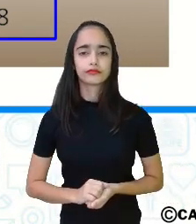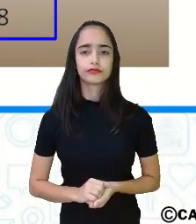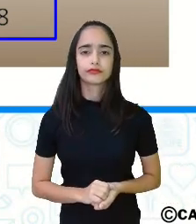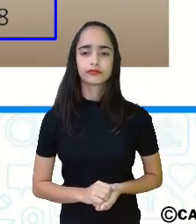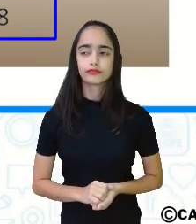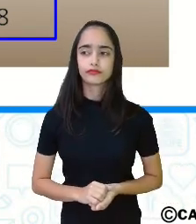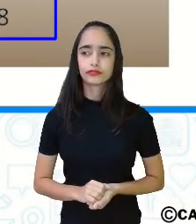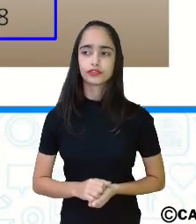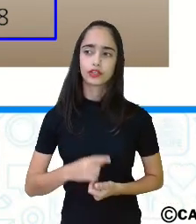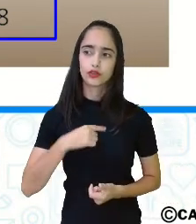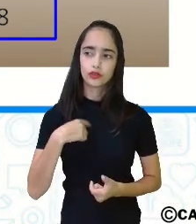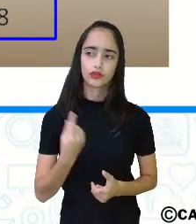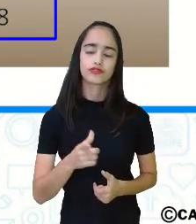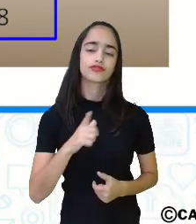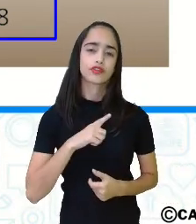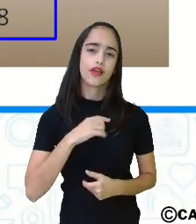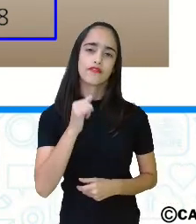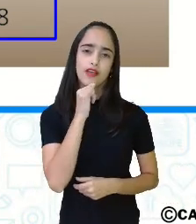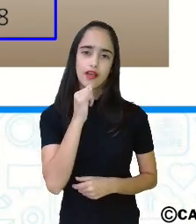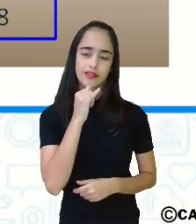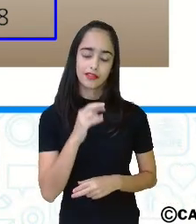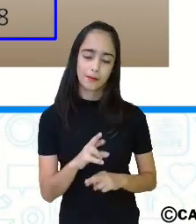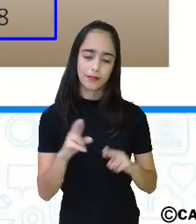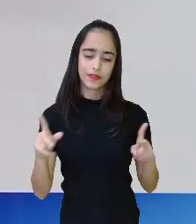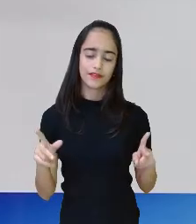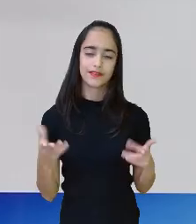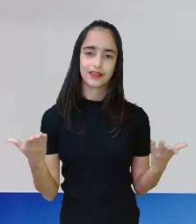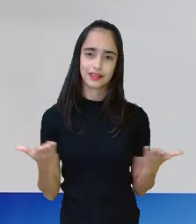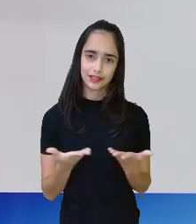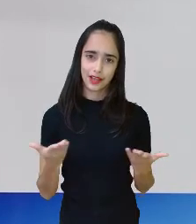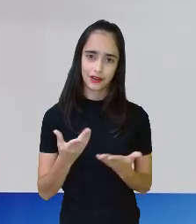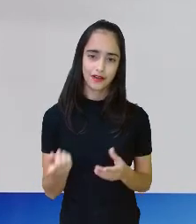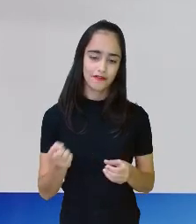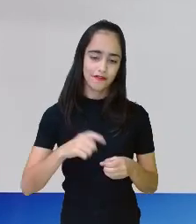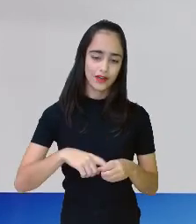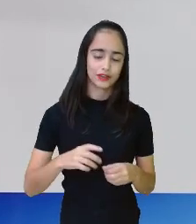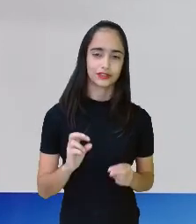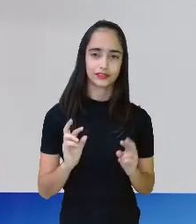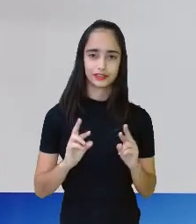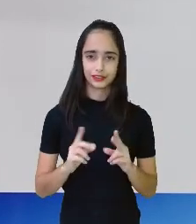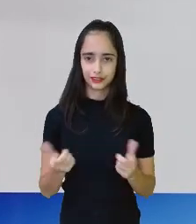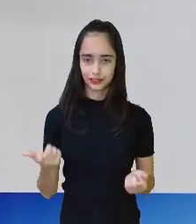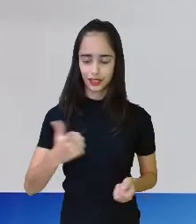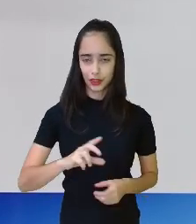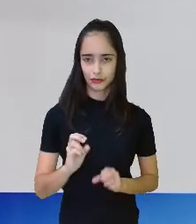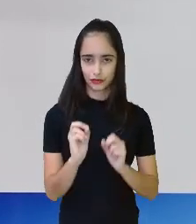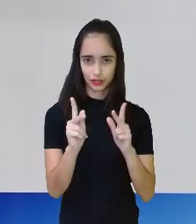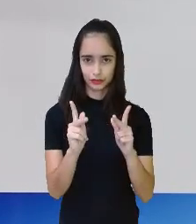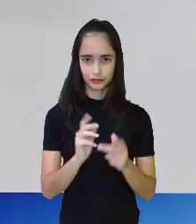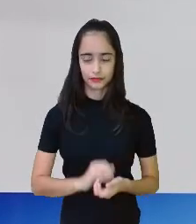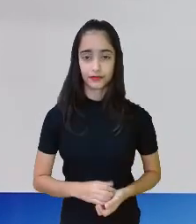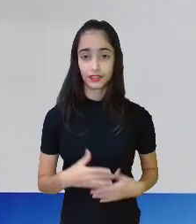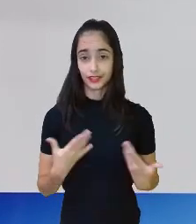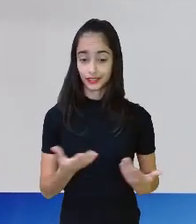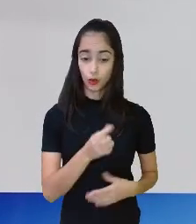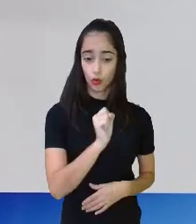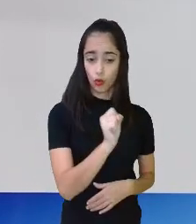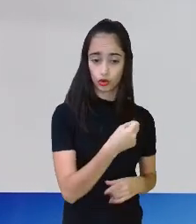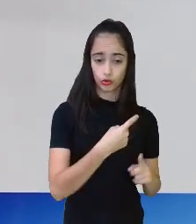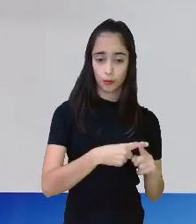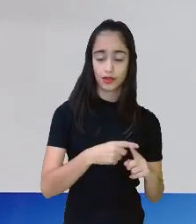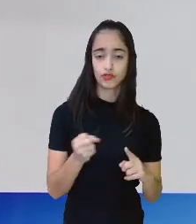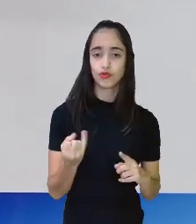aqui um exemplo de uma forma decrescente, agora vamos voltar para a forma crescente. Então, 8... Mas quanto vai